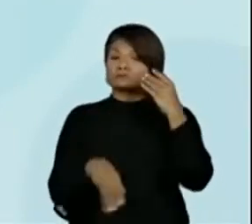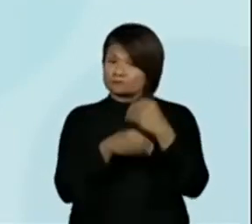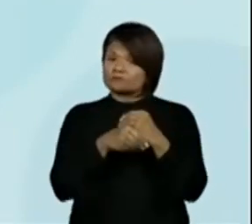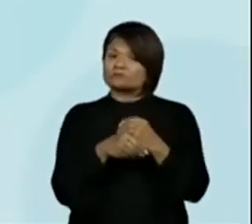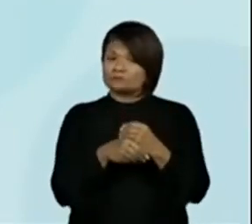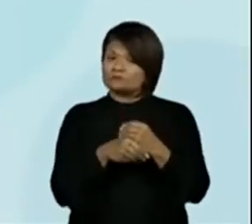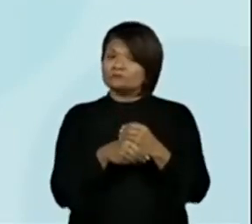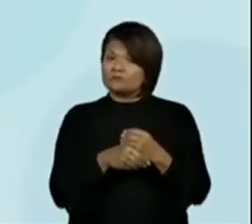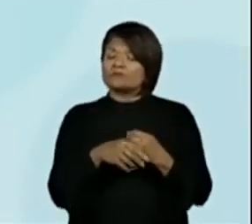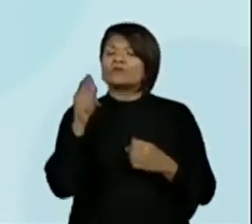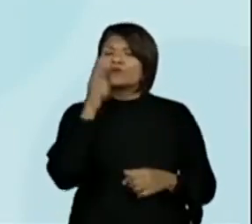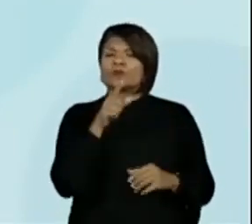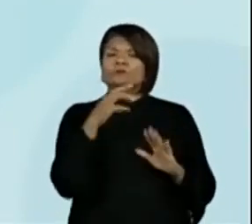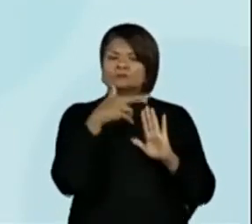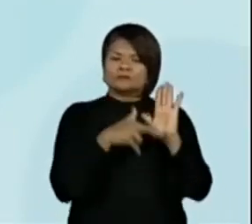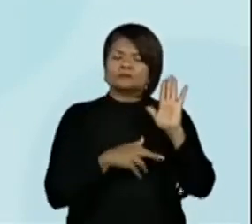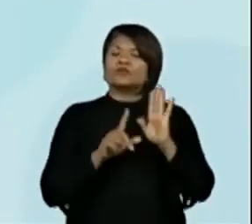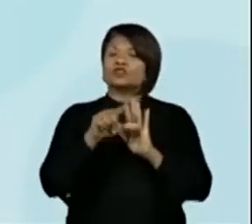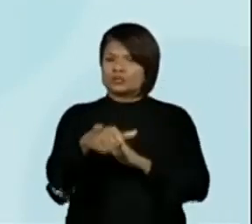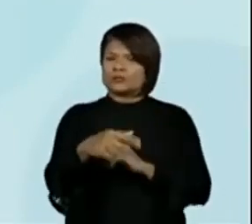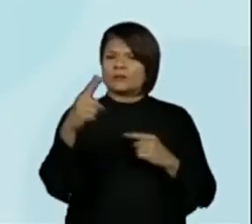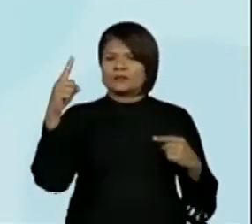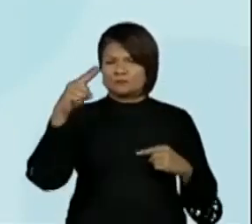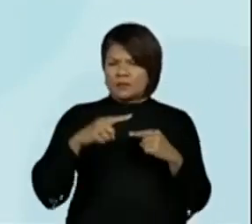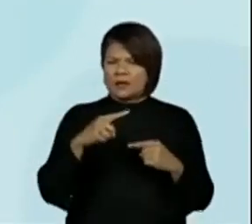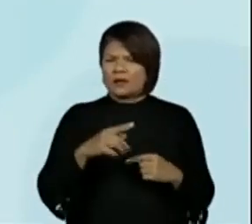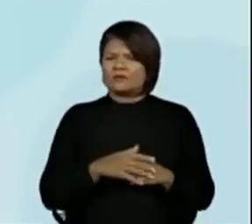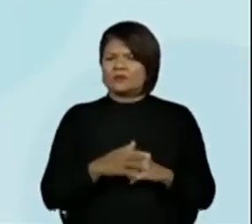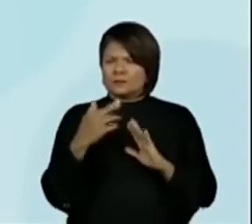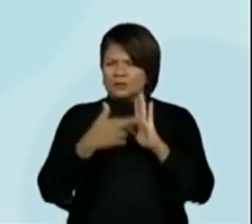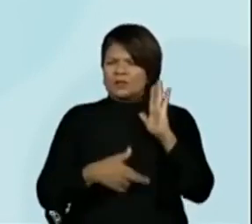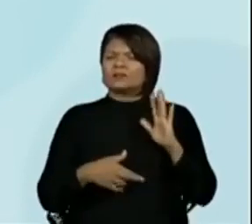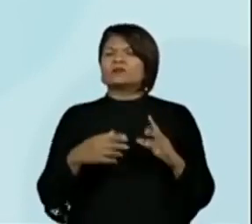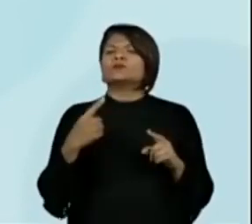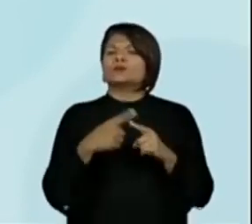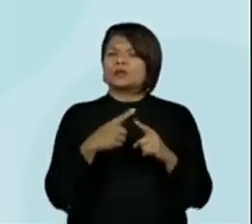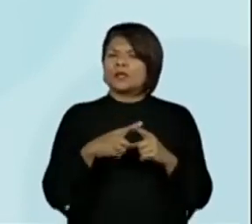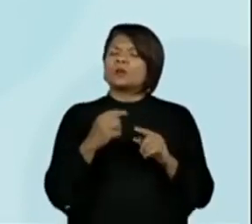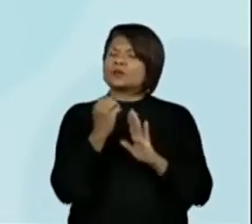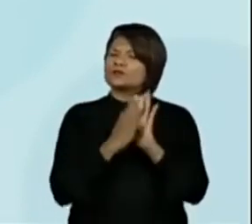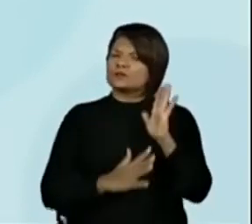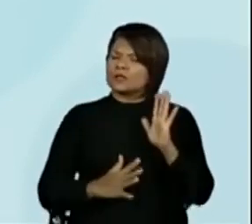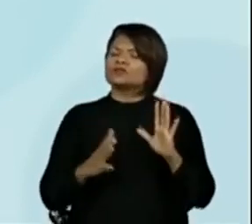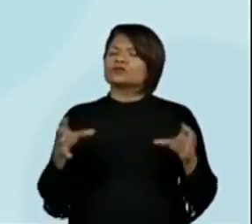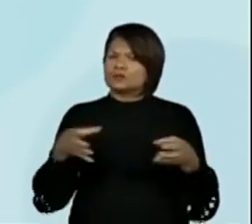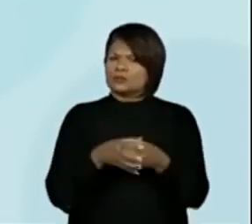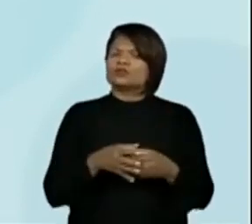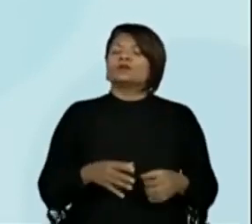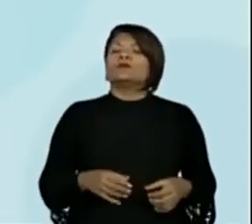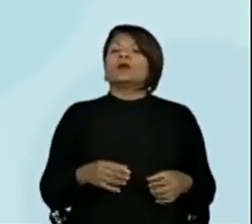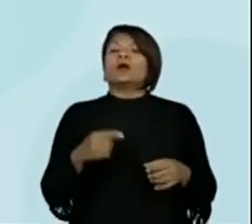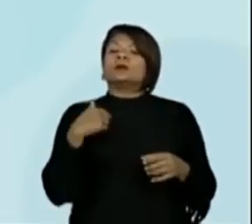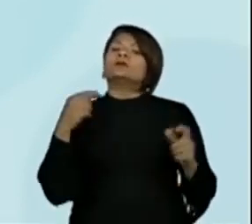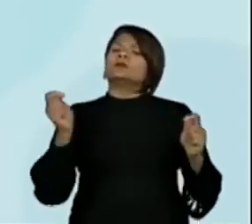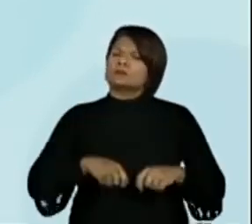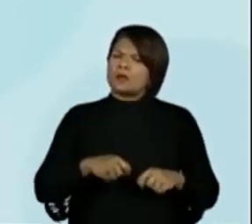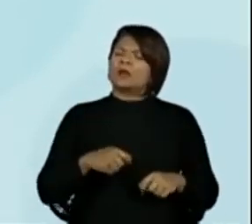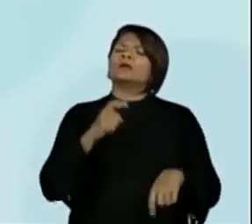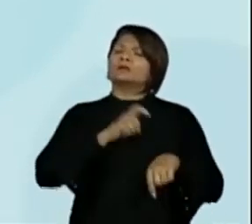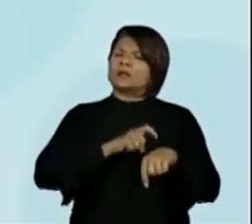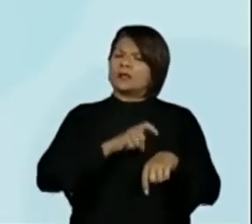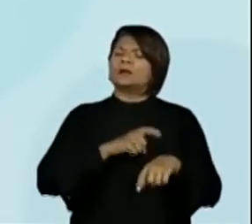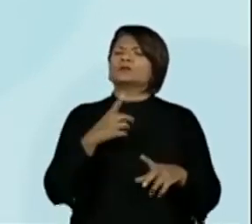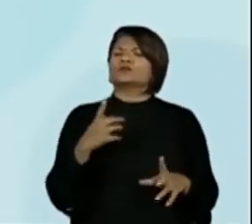vou adiantar para a gente ser um pouco mais breve nessa parte da receita, que é uma atividade coletiva. Nós poderíamos colocar ele tempo de